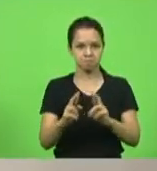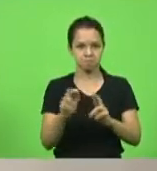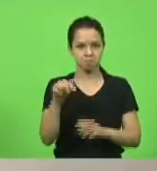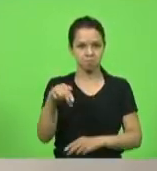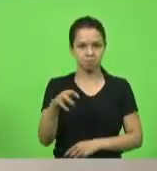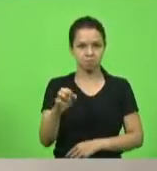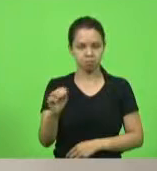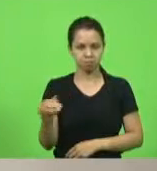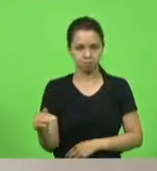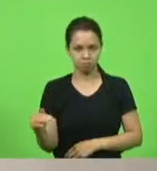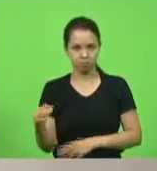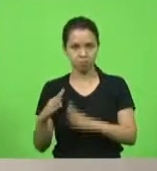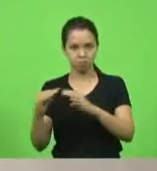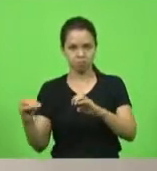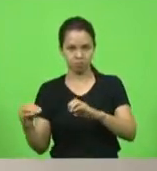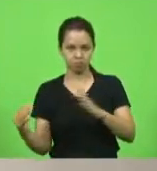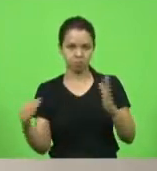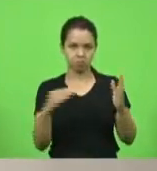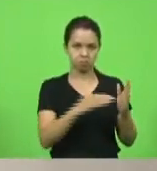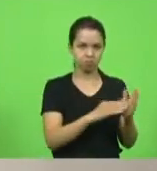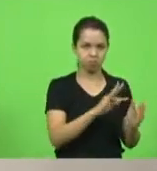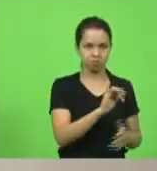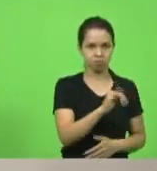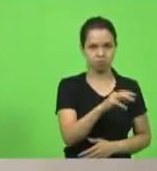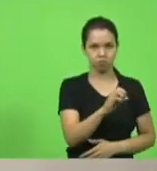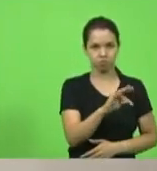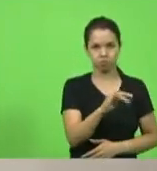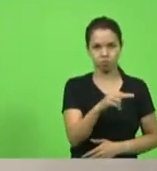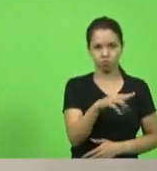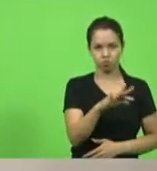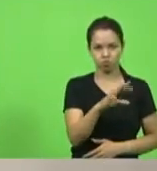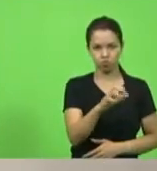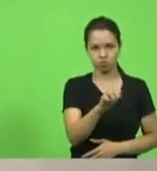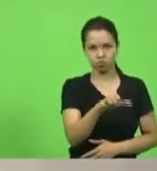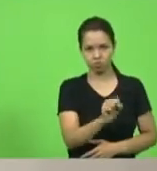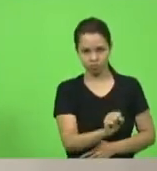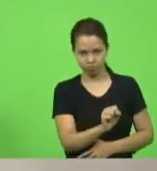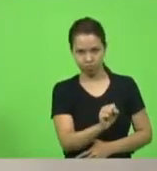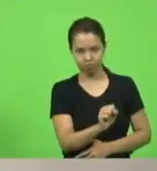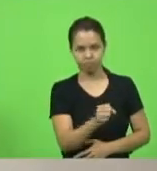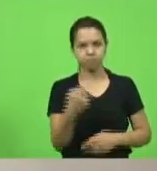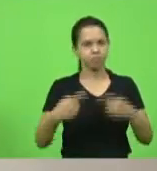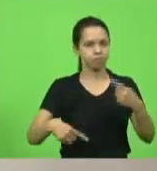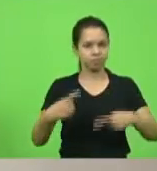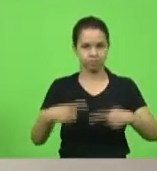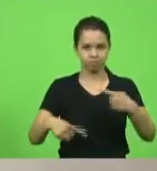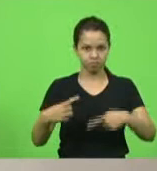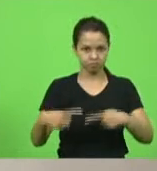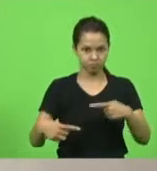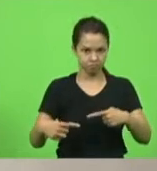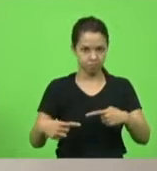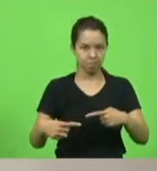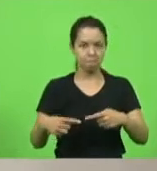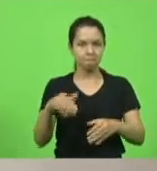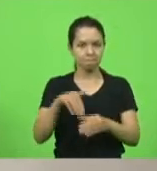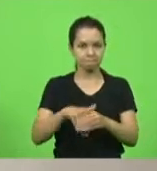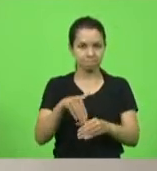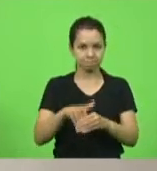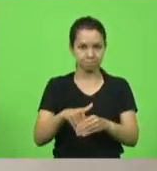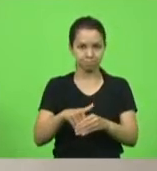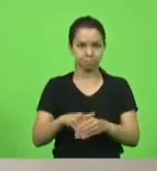Brusque ao Vale do Rio Tijucas, em discussão. Não havendo quem queira discutir, em votação. Deputados que aprovam, permaneçam como se